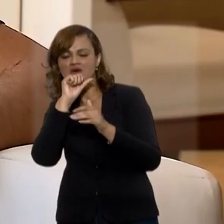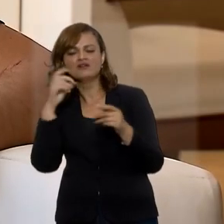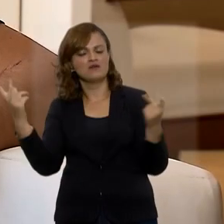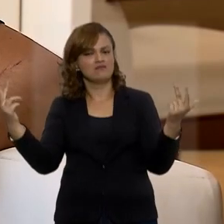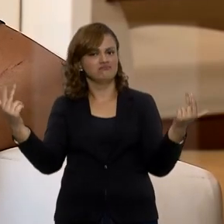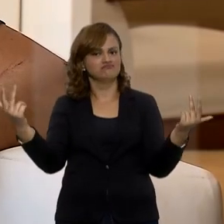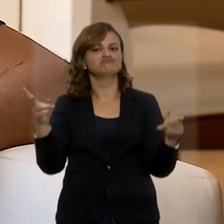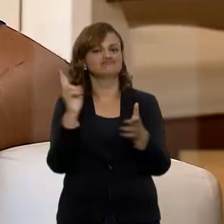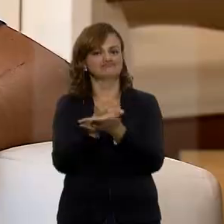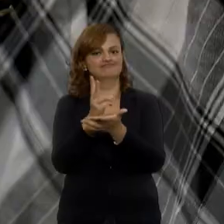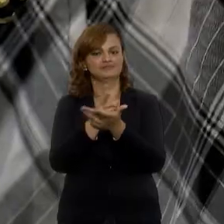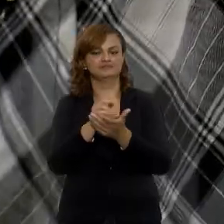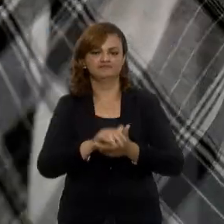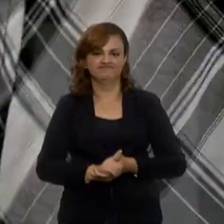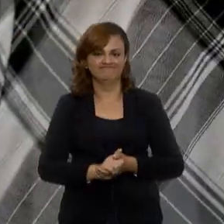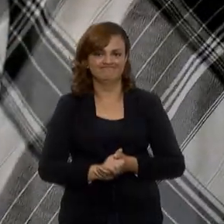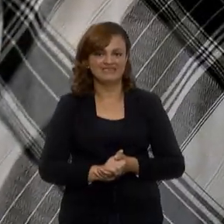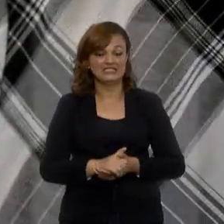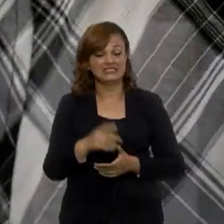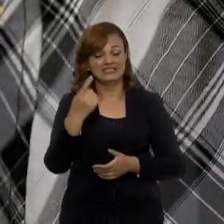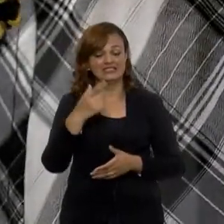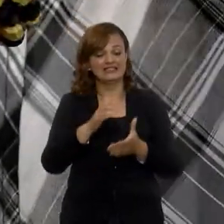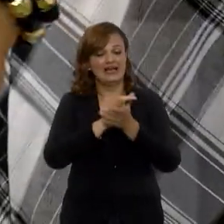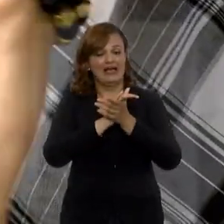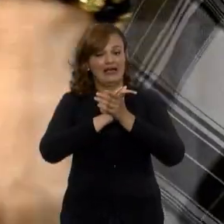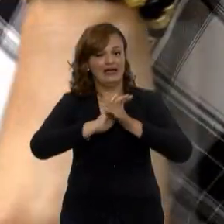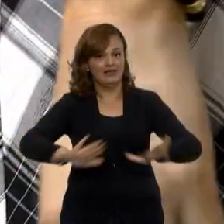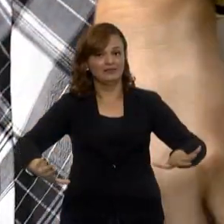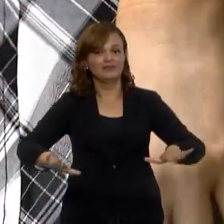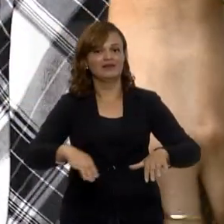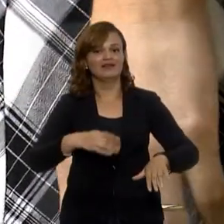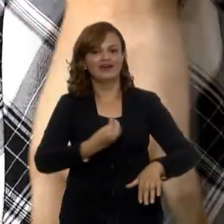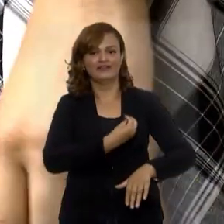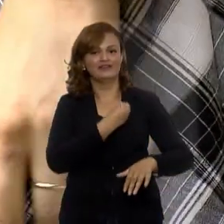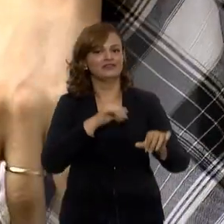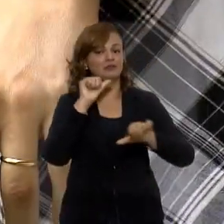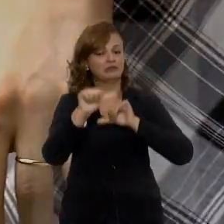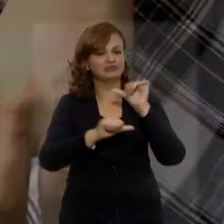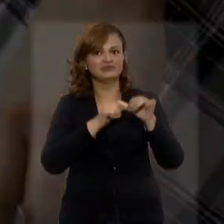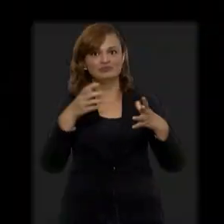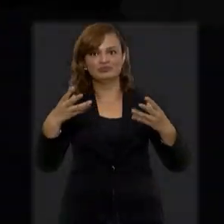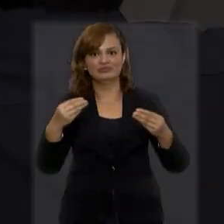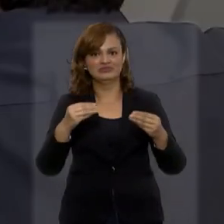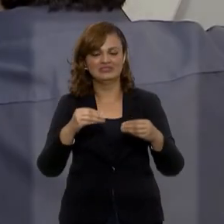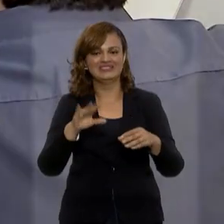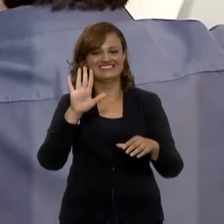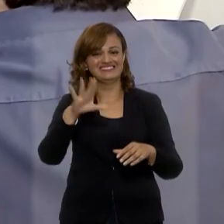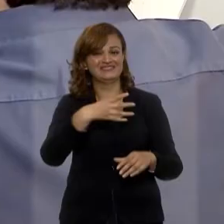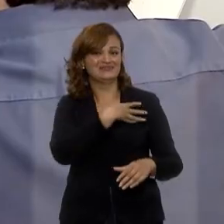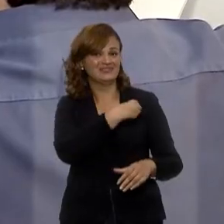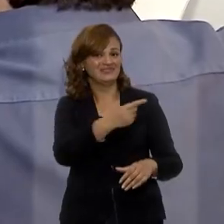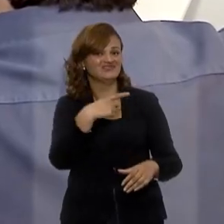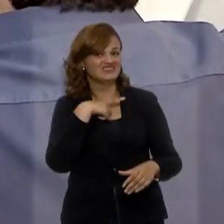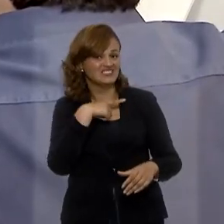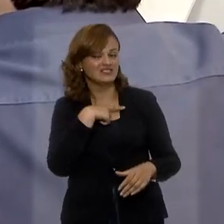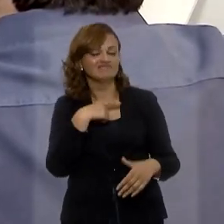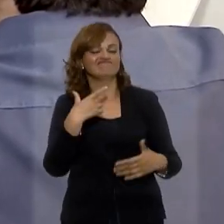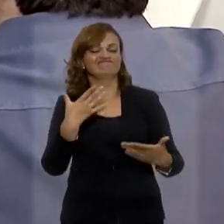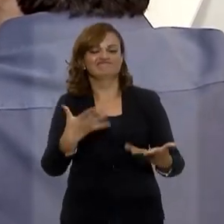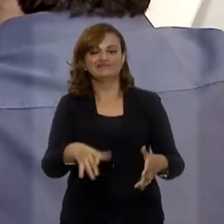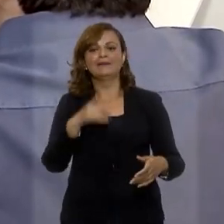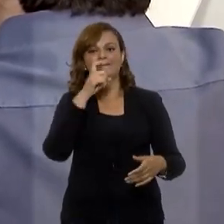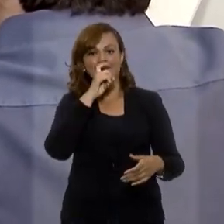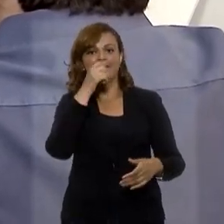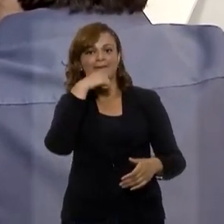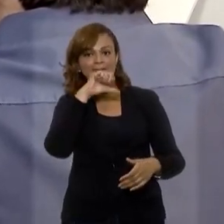quanto com a mãe, né? O término de uma relação muda por completo a vida das pessoas. E quando há filhos envolvidos, os pais